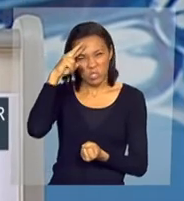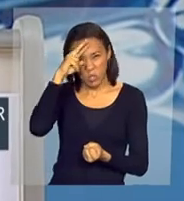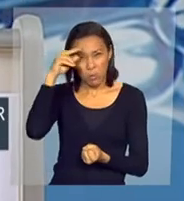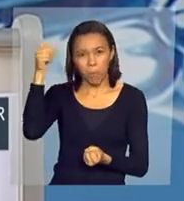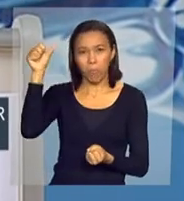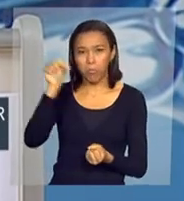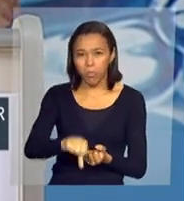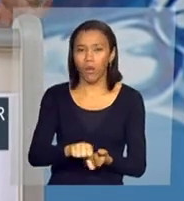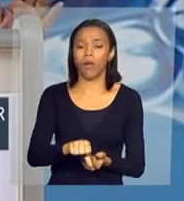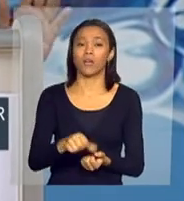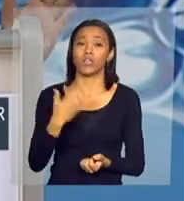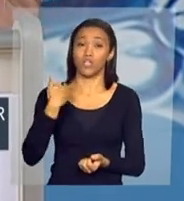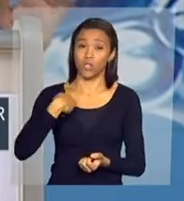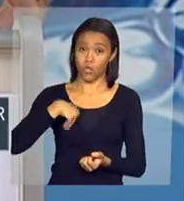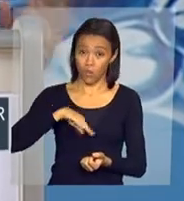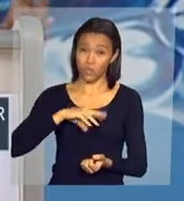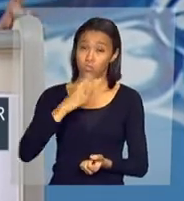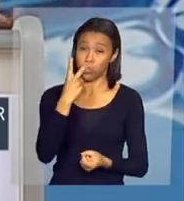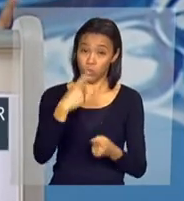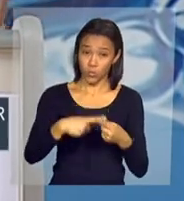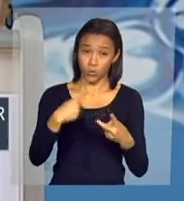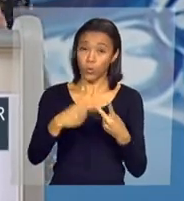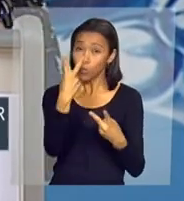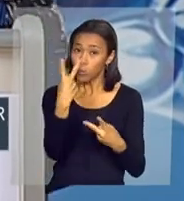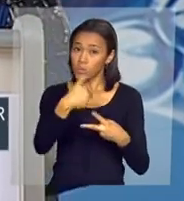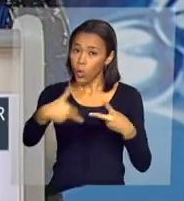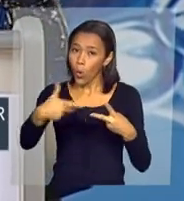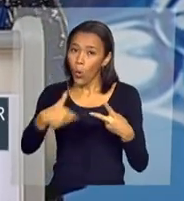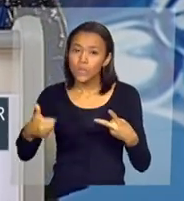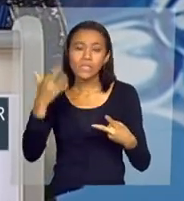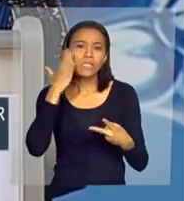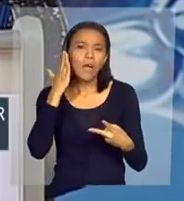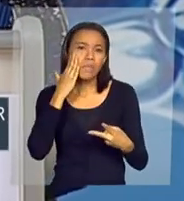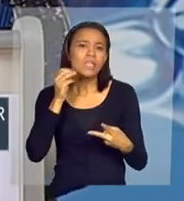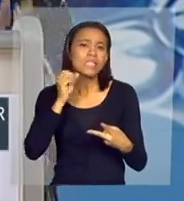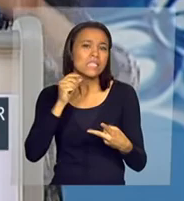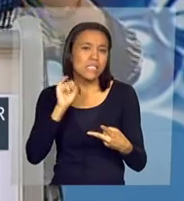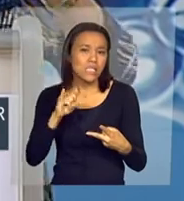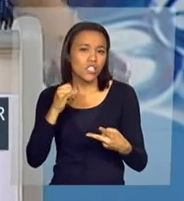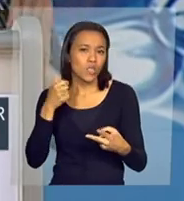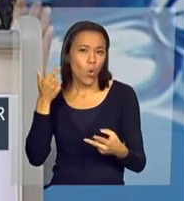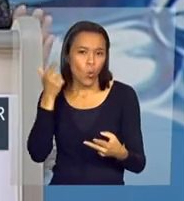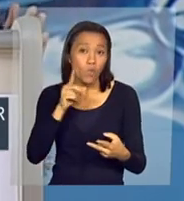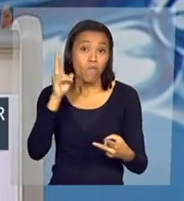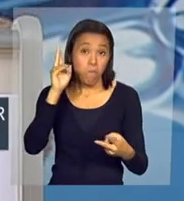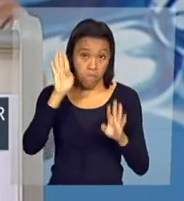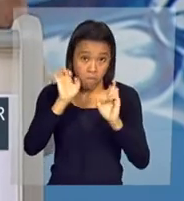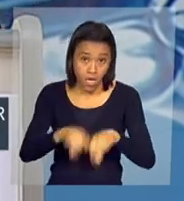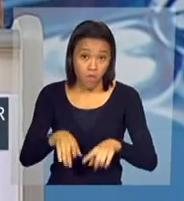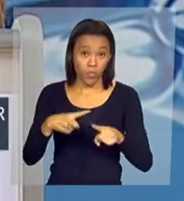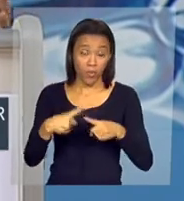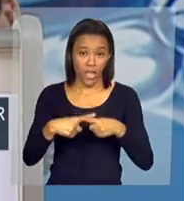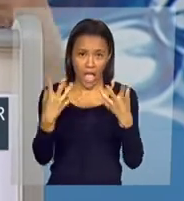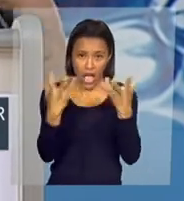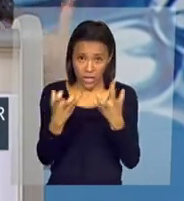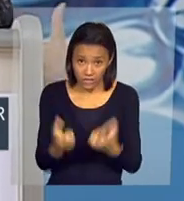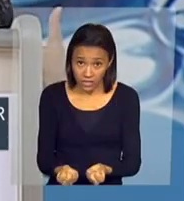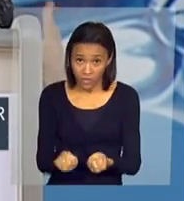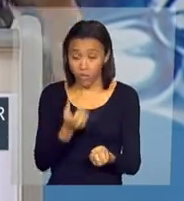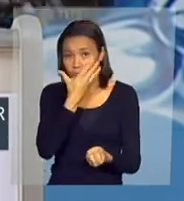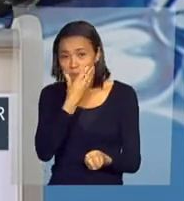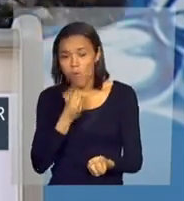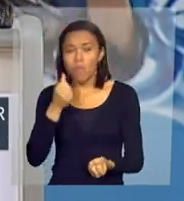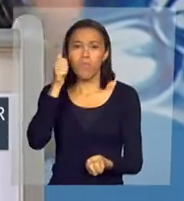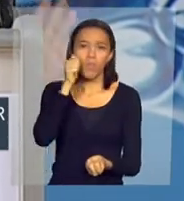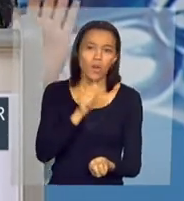duas coisas a gente tem de olhar para saber se enfrentamos bem, porque a seca o homem e a